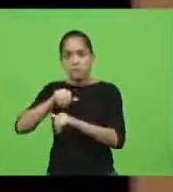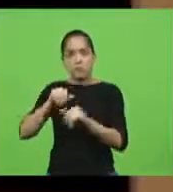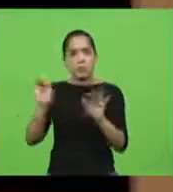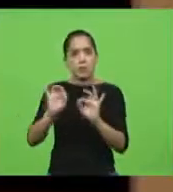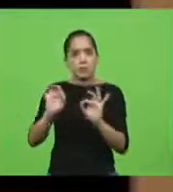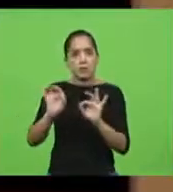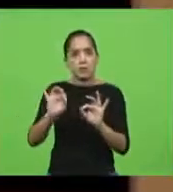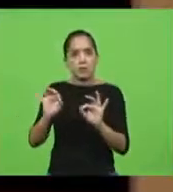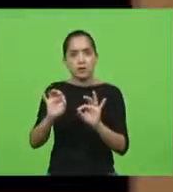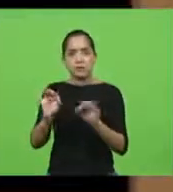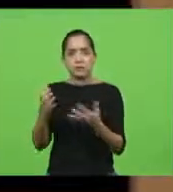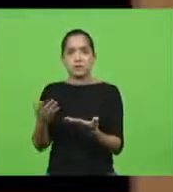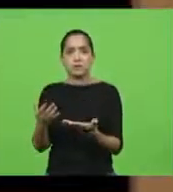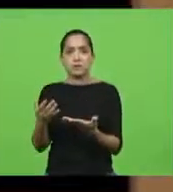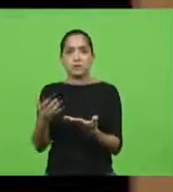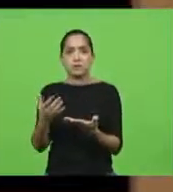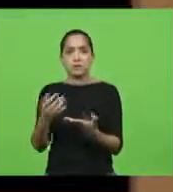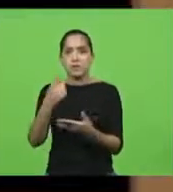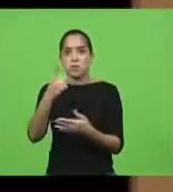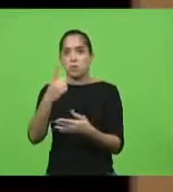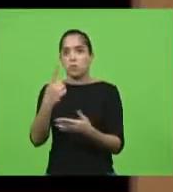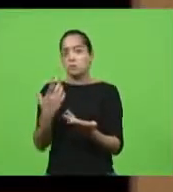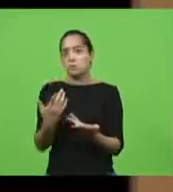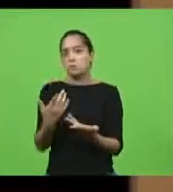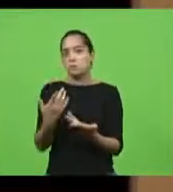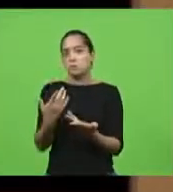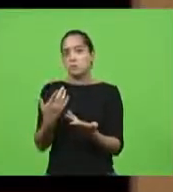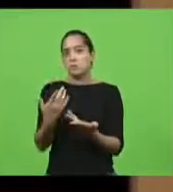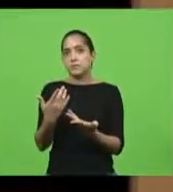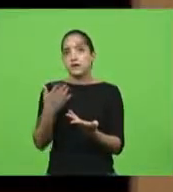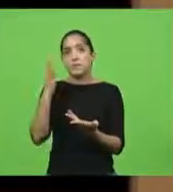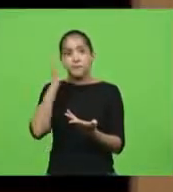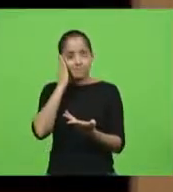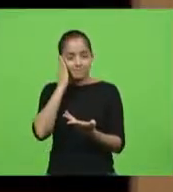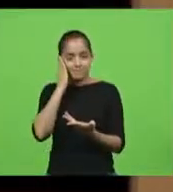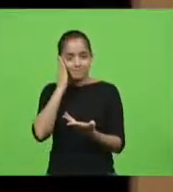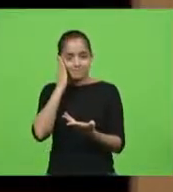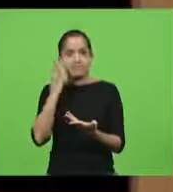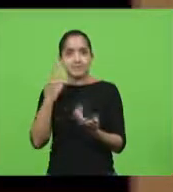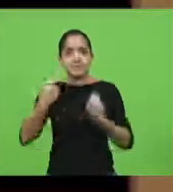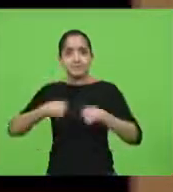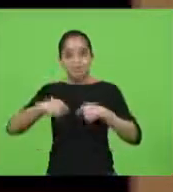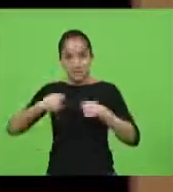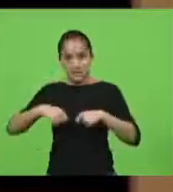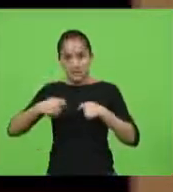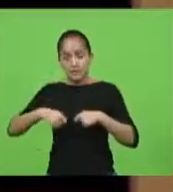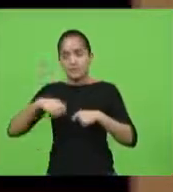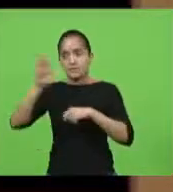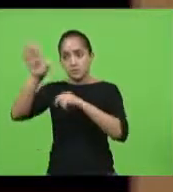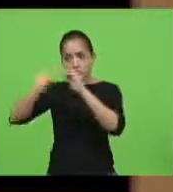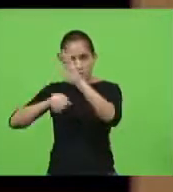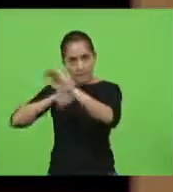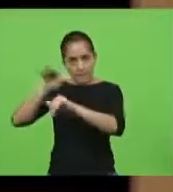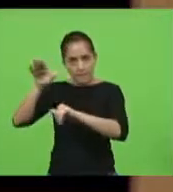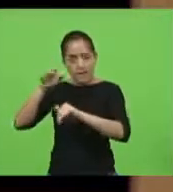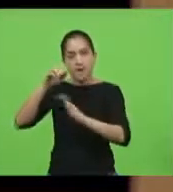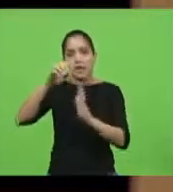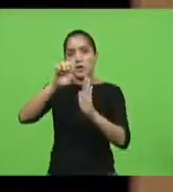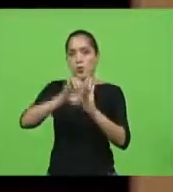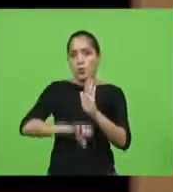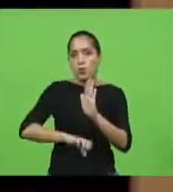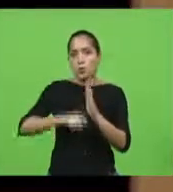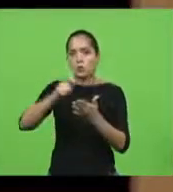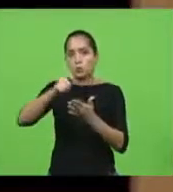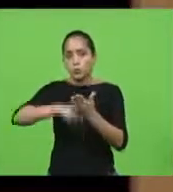em 4 anos. Então, agora nós sabemos que tem que repor, tem que fazer mais concurso,